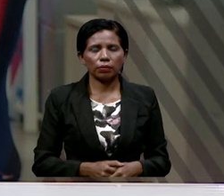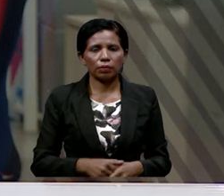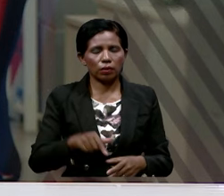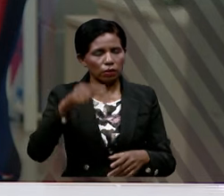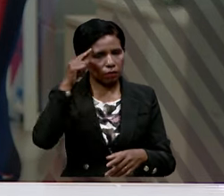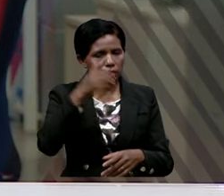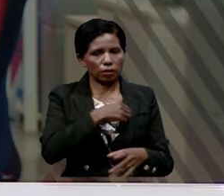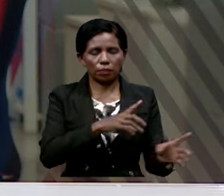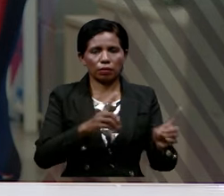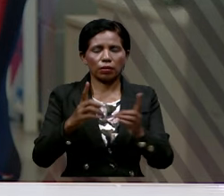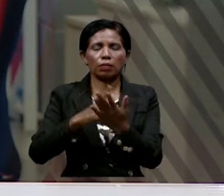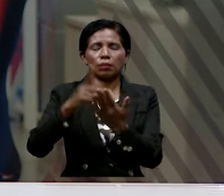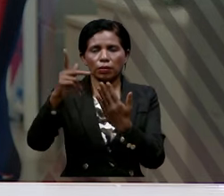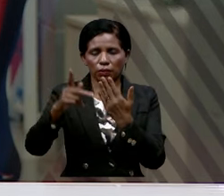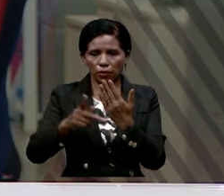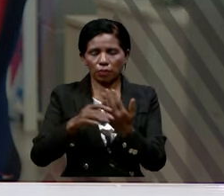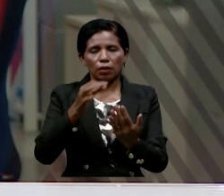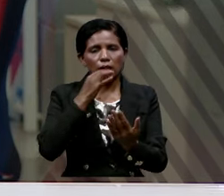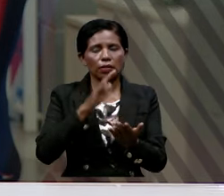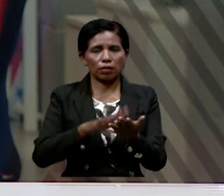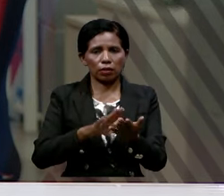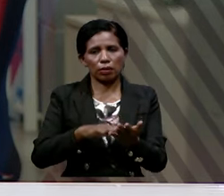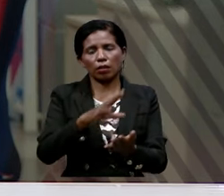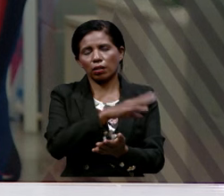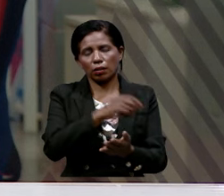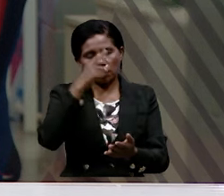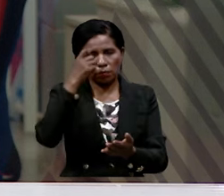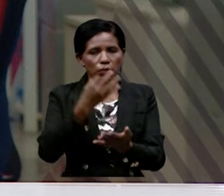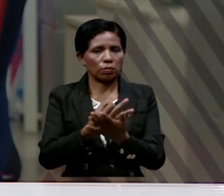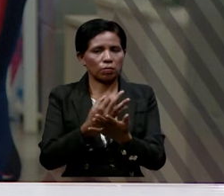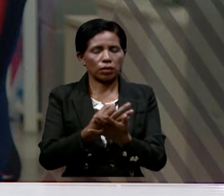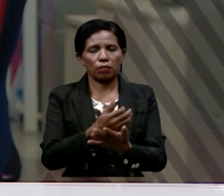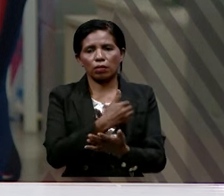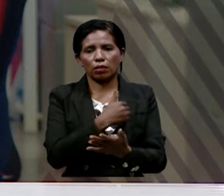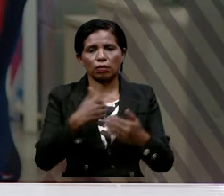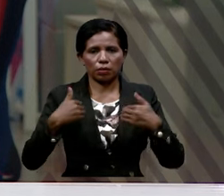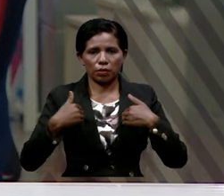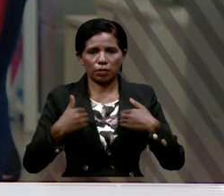Governo Cidadão que implementa programa de renda escolar, também orçamento atrasa.